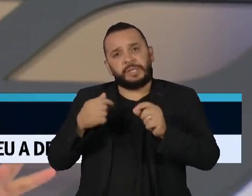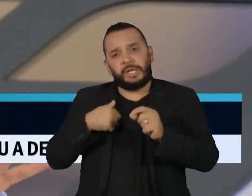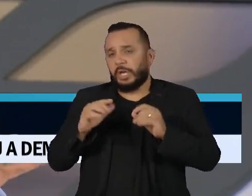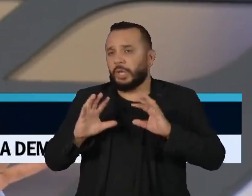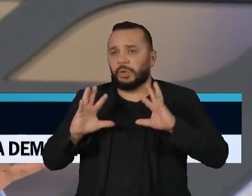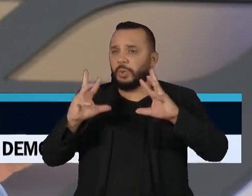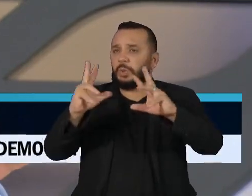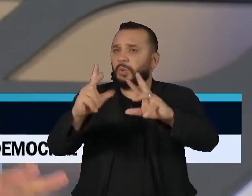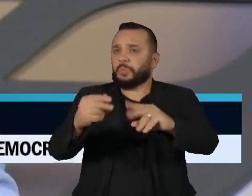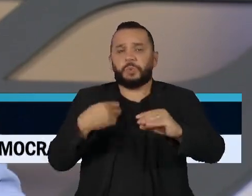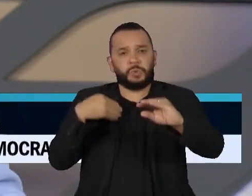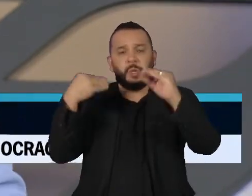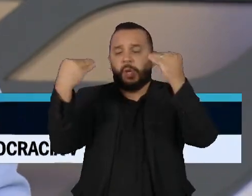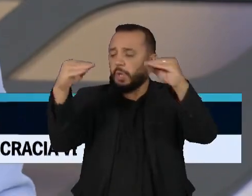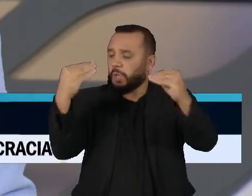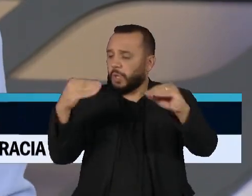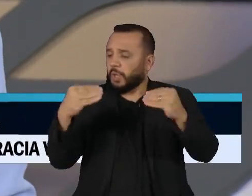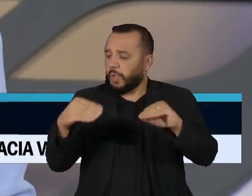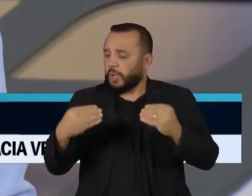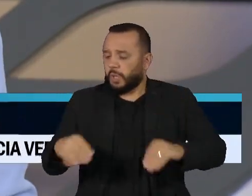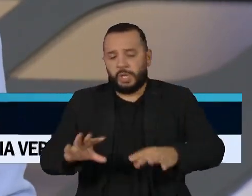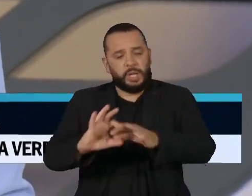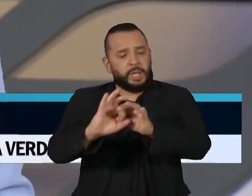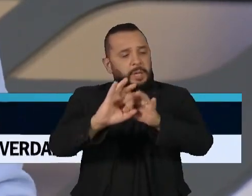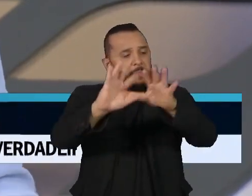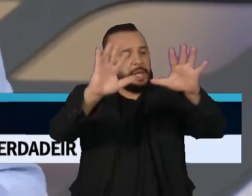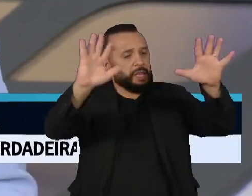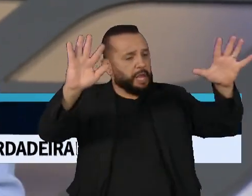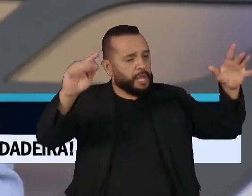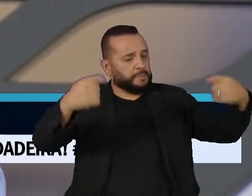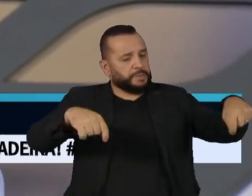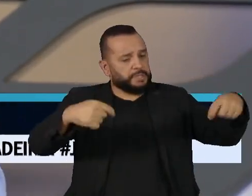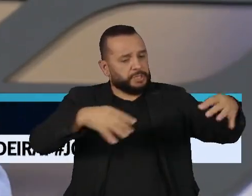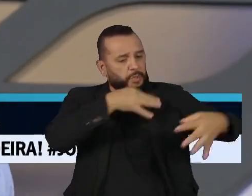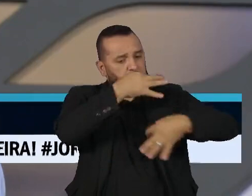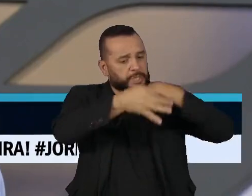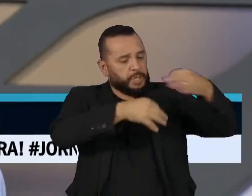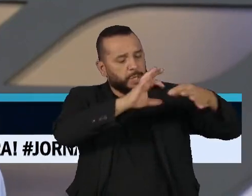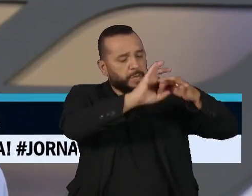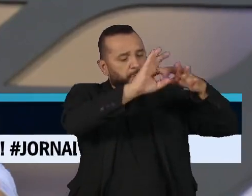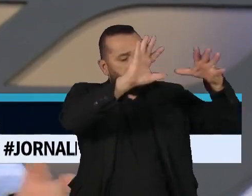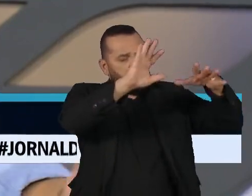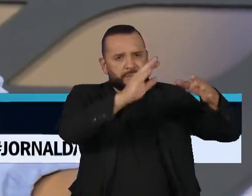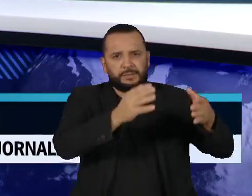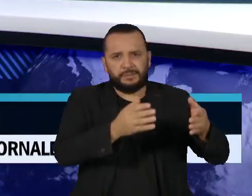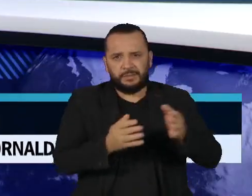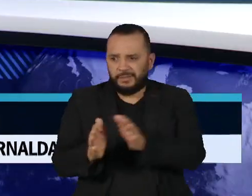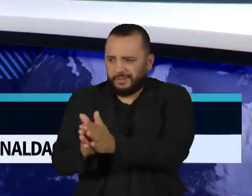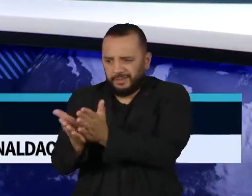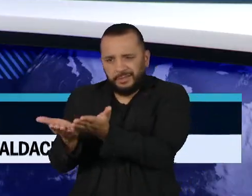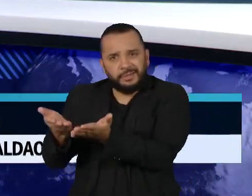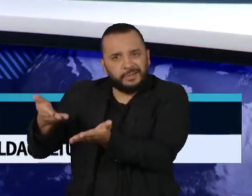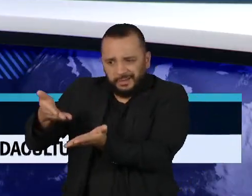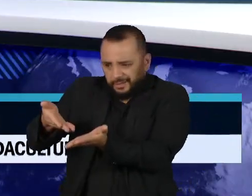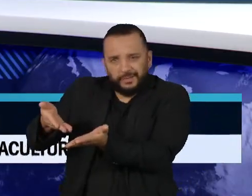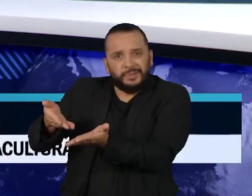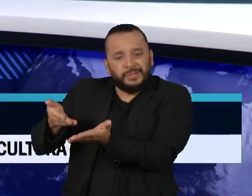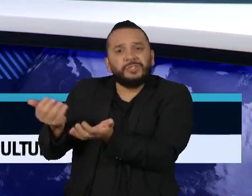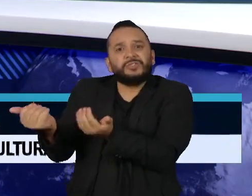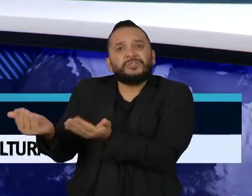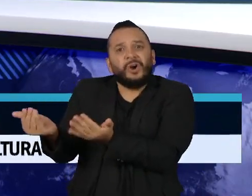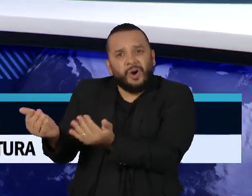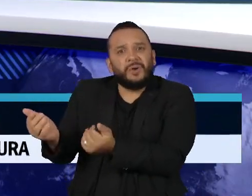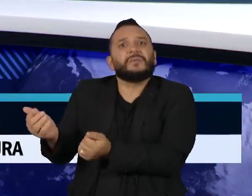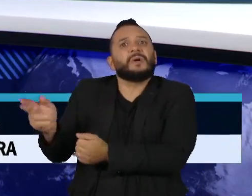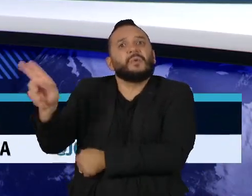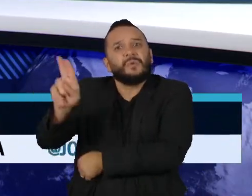todo mundo possa se comunicar. Mas quando a gente está falando de literatura, para jovens que vão para a universidade, a gente não está falando de primeira infância, de crianças